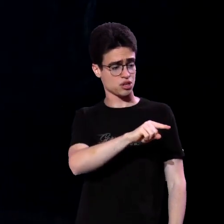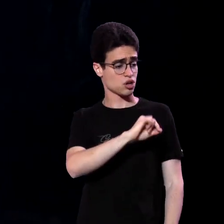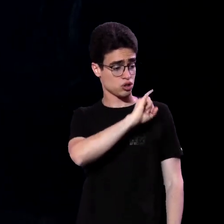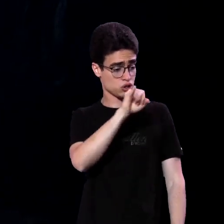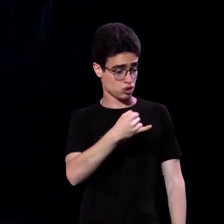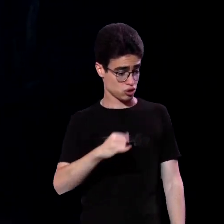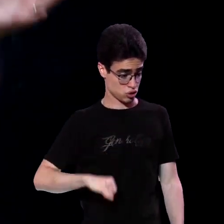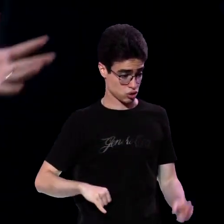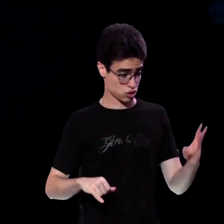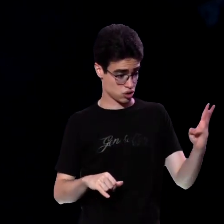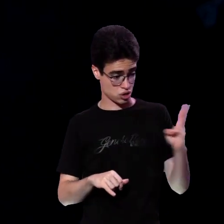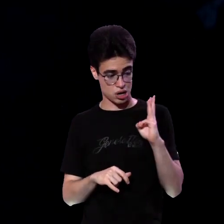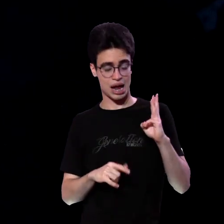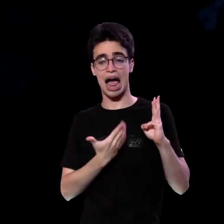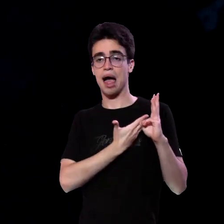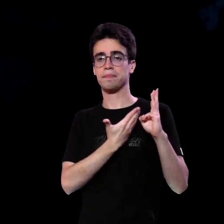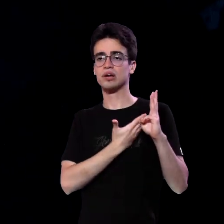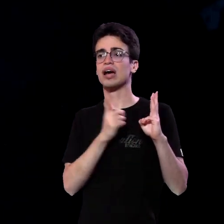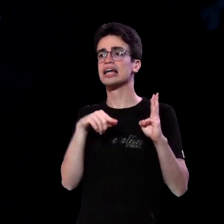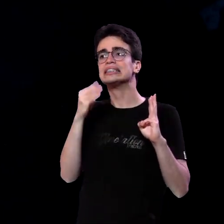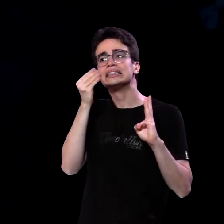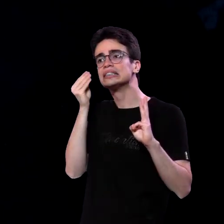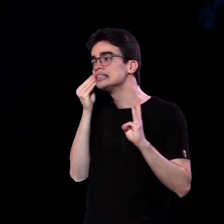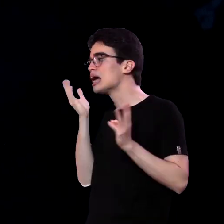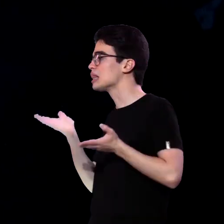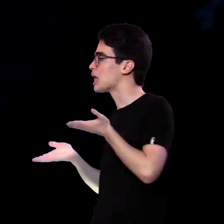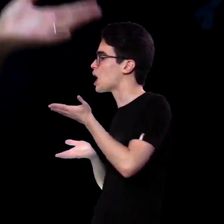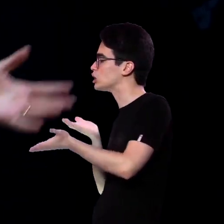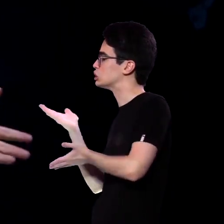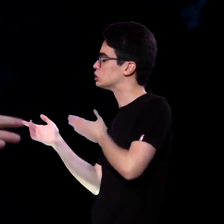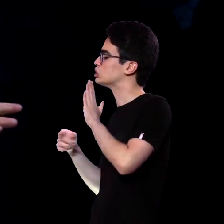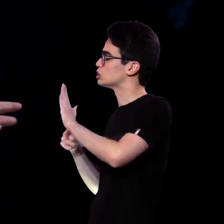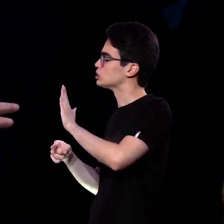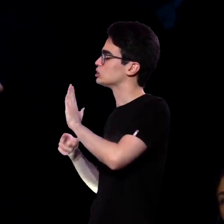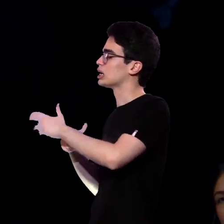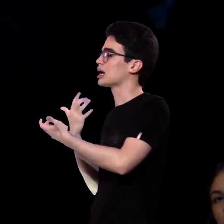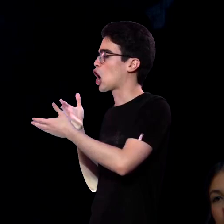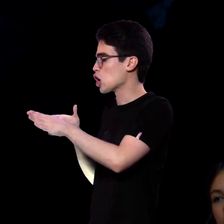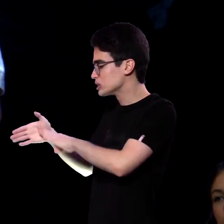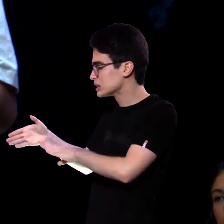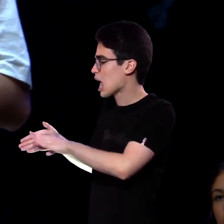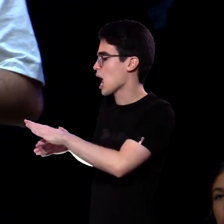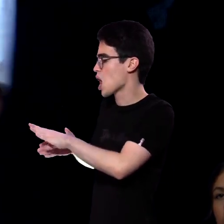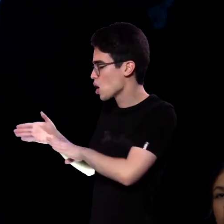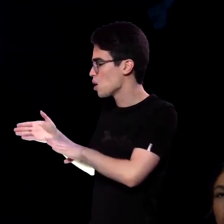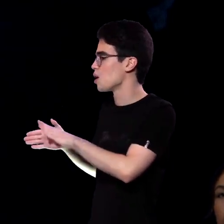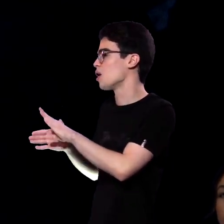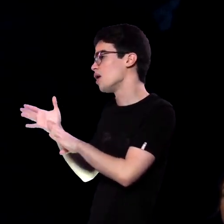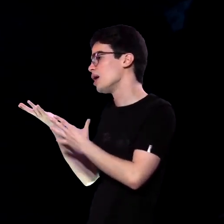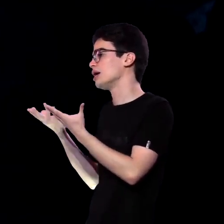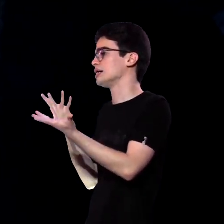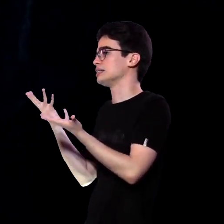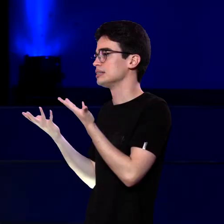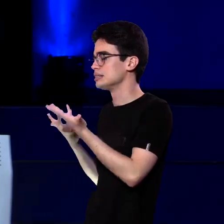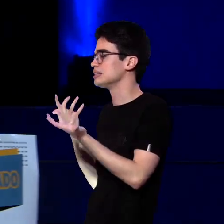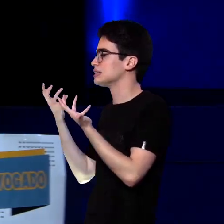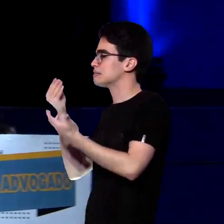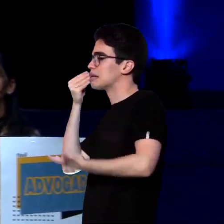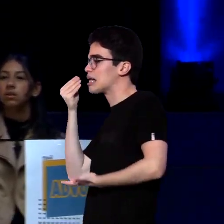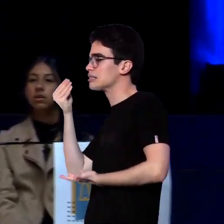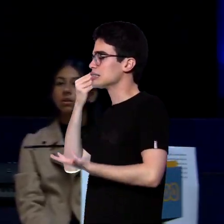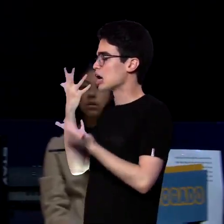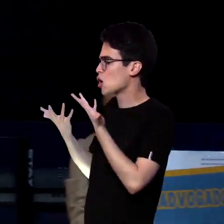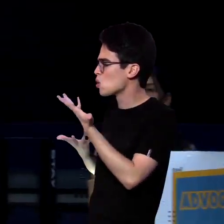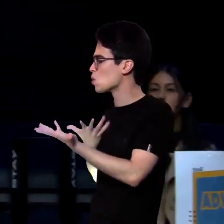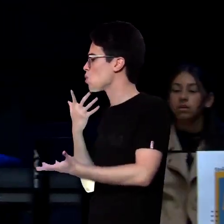começam a tentar ajudar Jó. Começam a dar conselhos. Eles começam a tentar